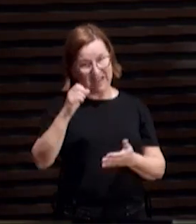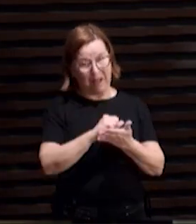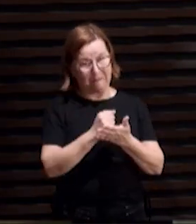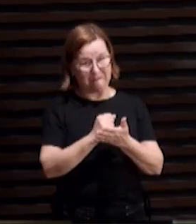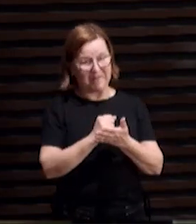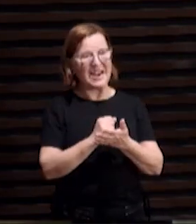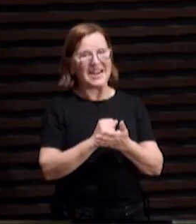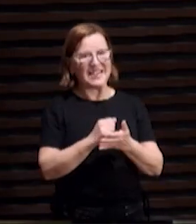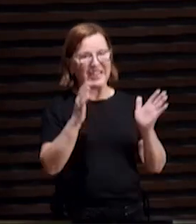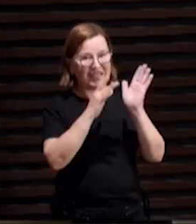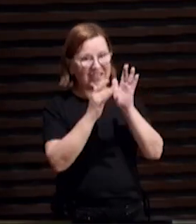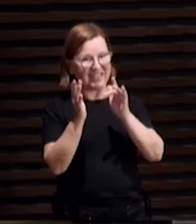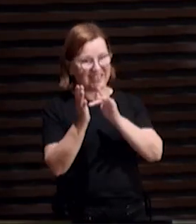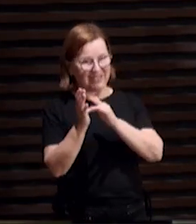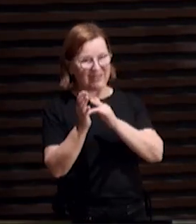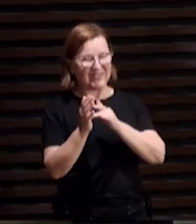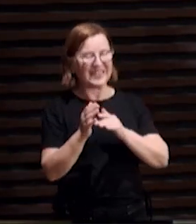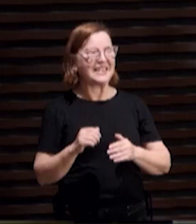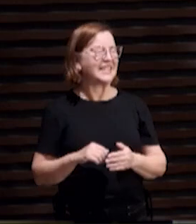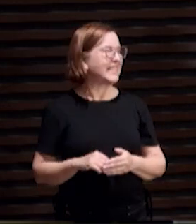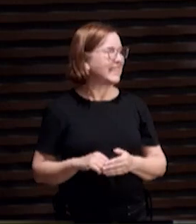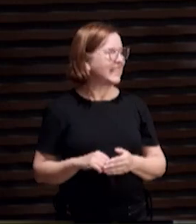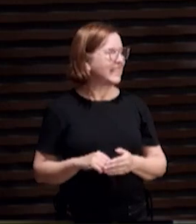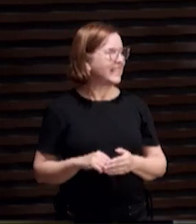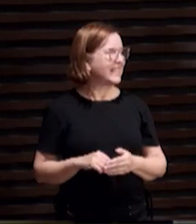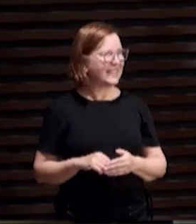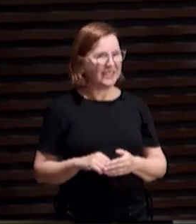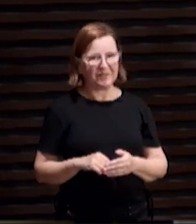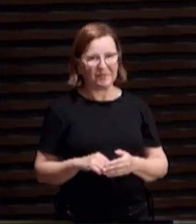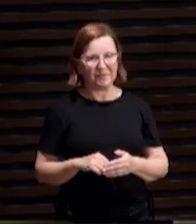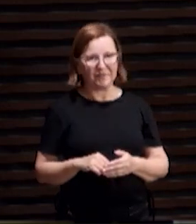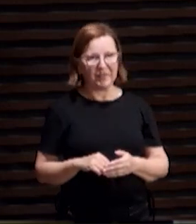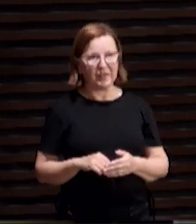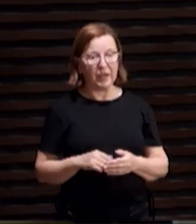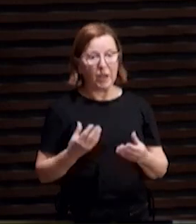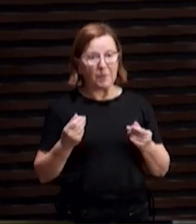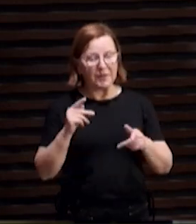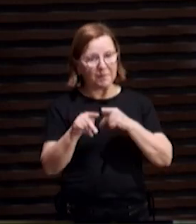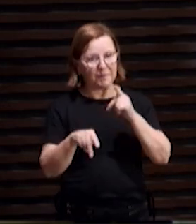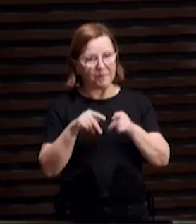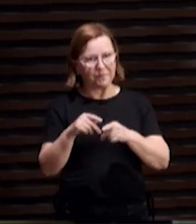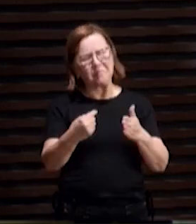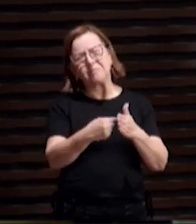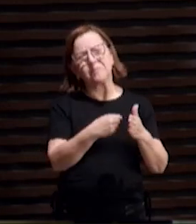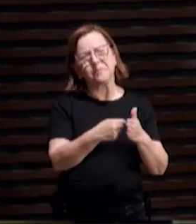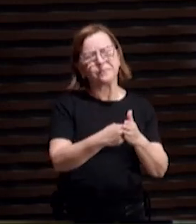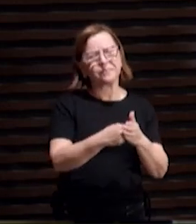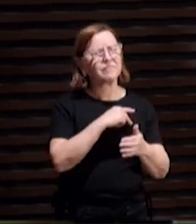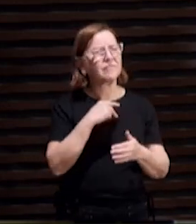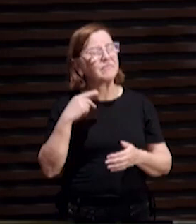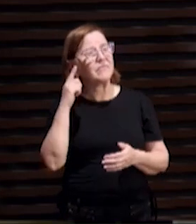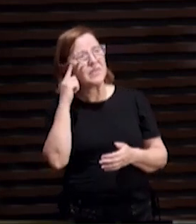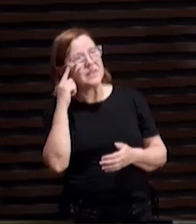seu ser, é o selo do seu ser. Ele é o caráter. Muitas pessoas me perguntam, pastor